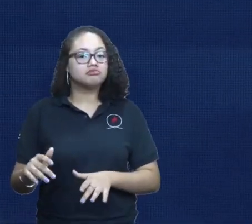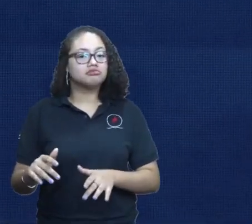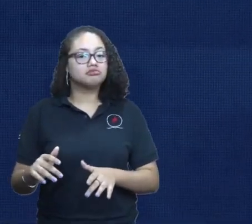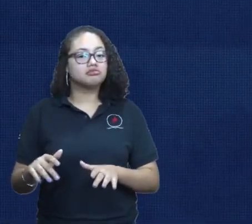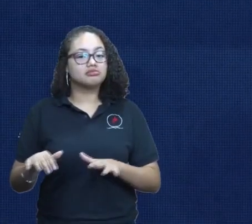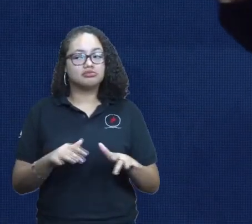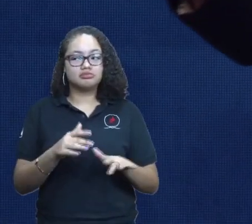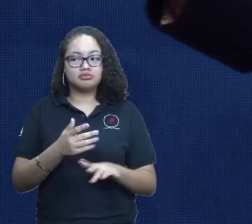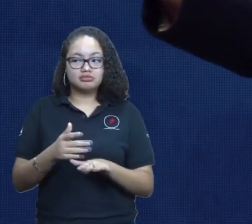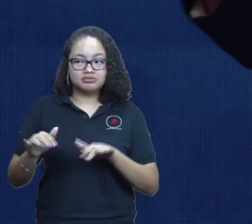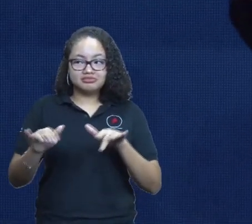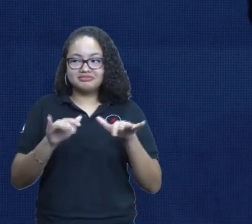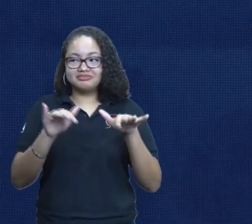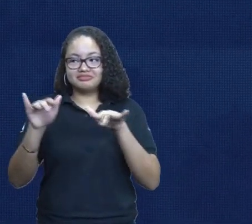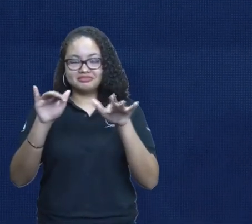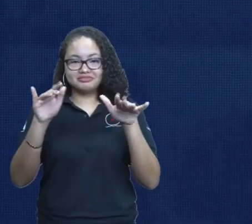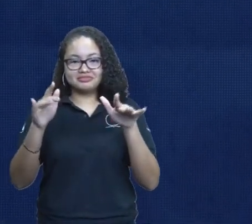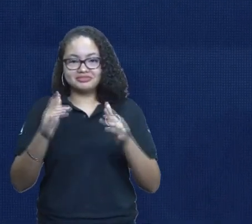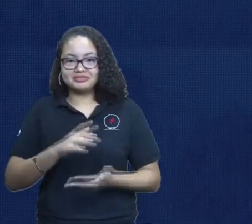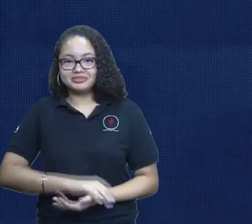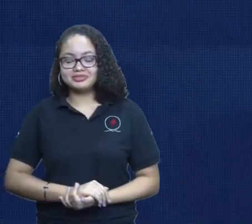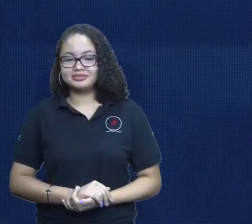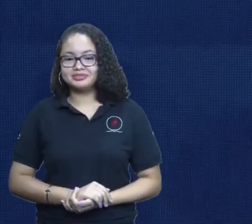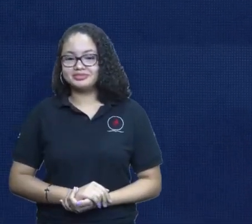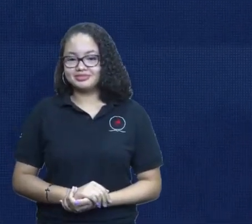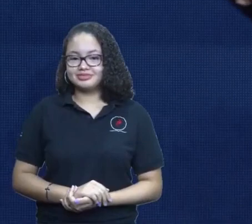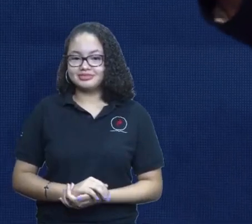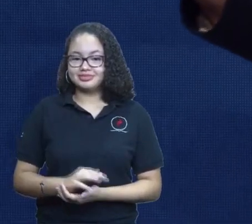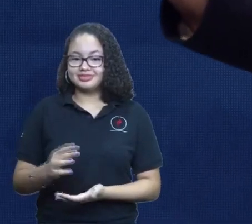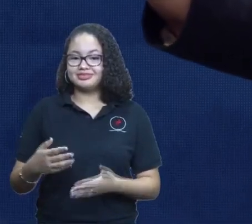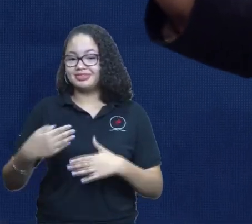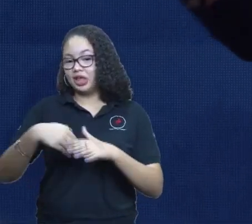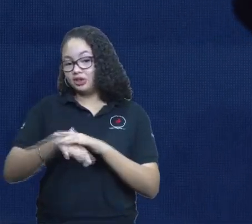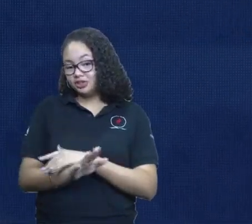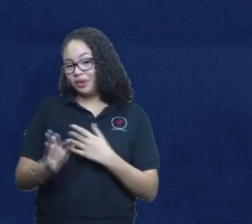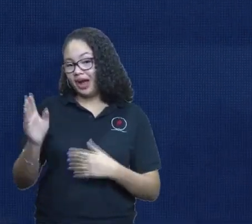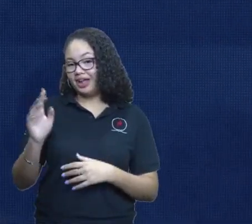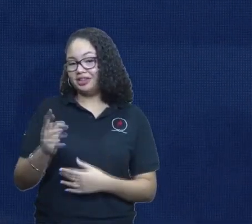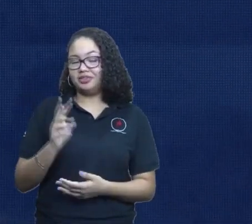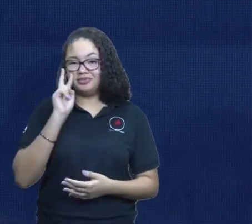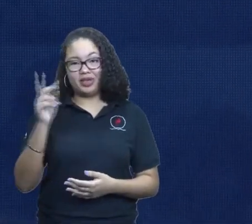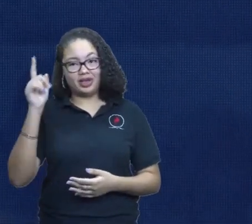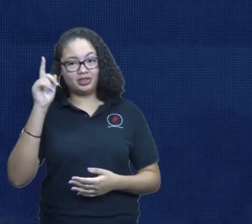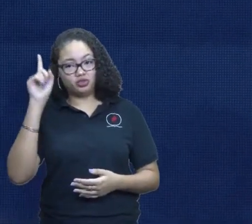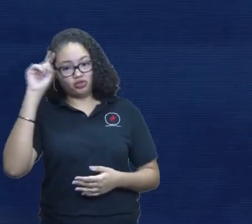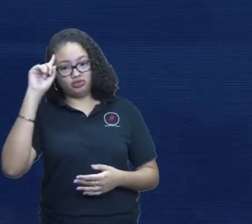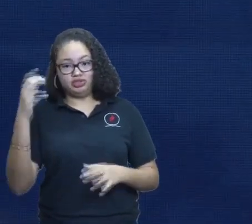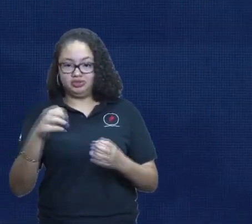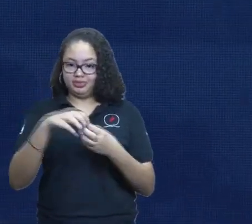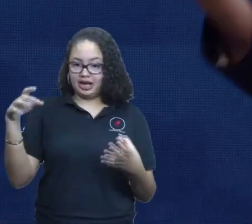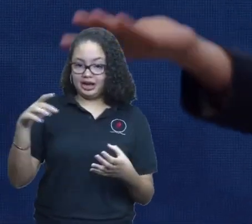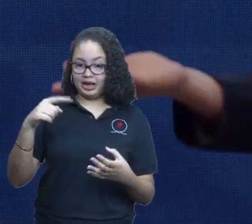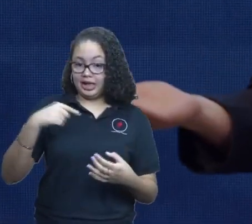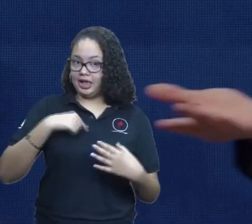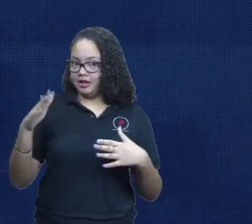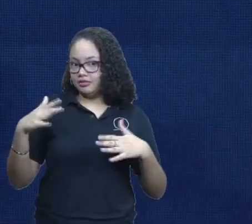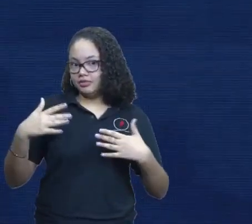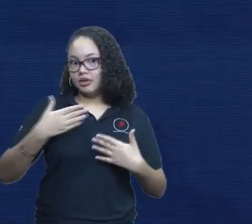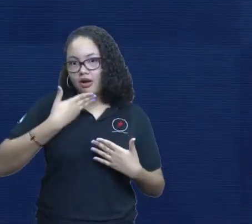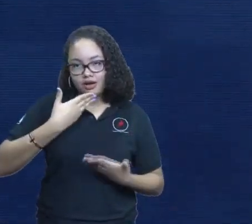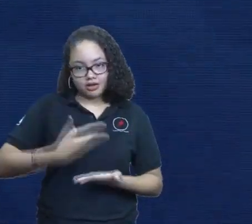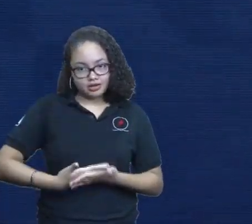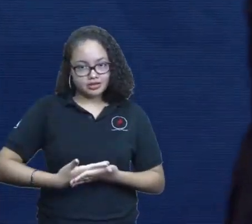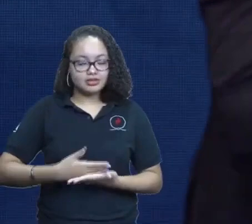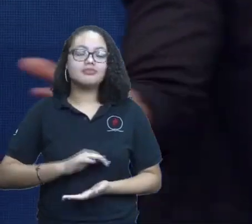Deus pessoal como está dizendo glória a Deus é porque tá acostumado a ver esses milagre todo dia eu eu fico chocado com você